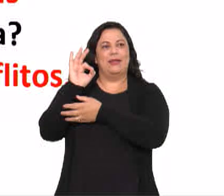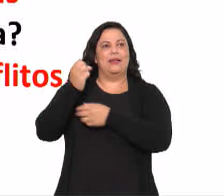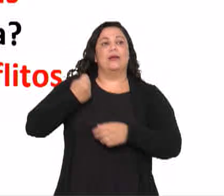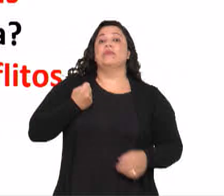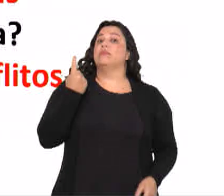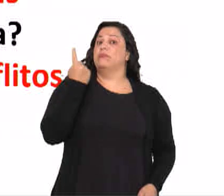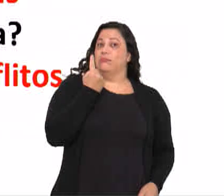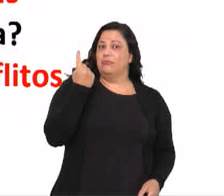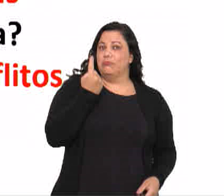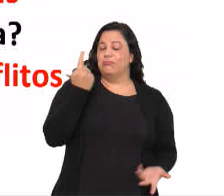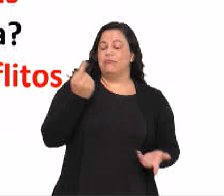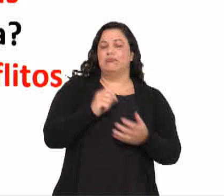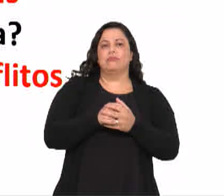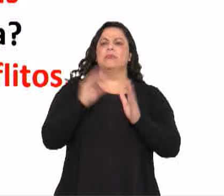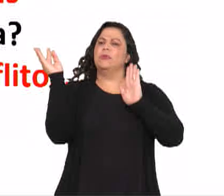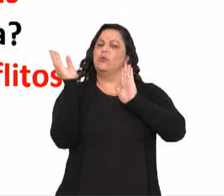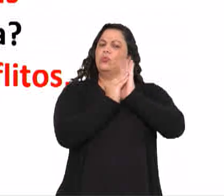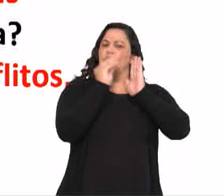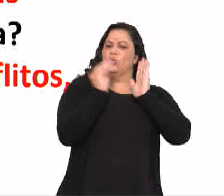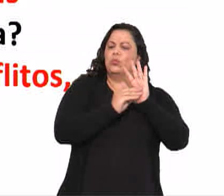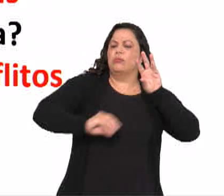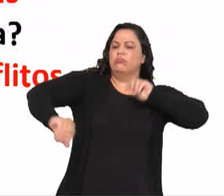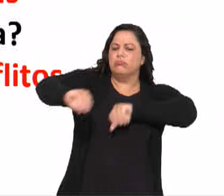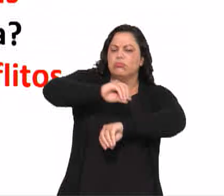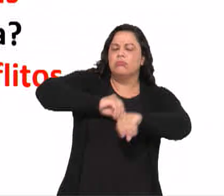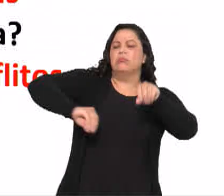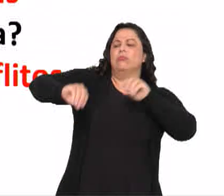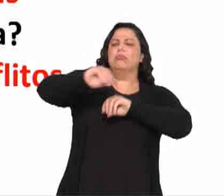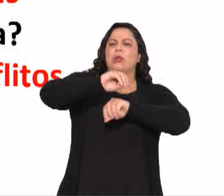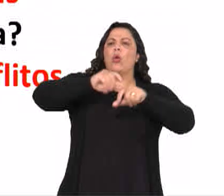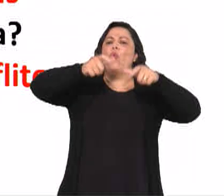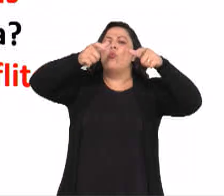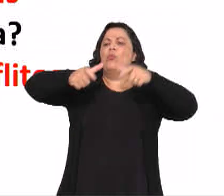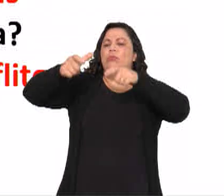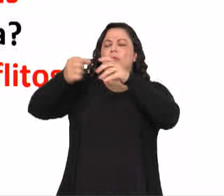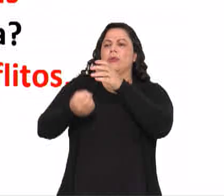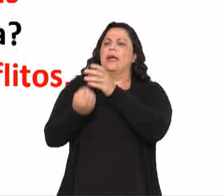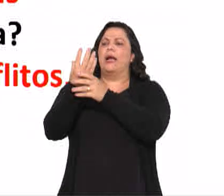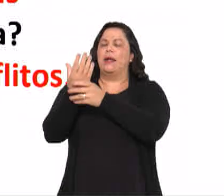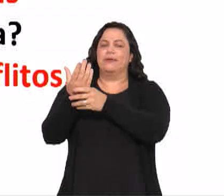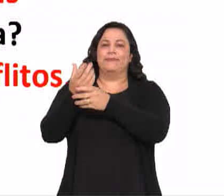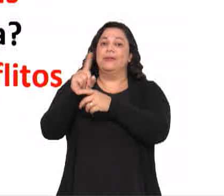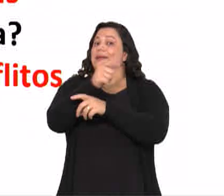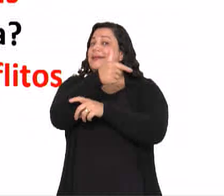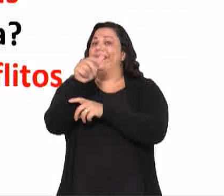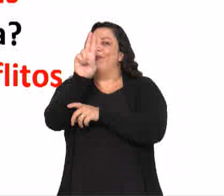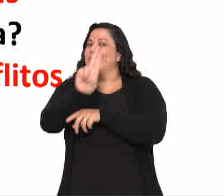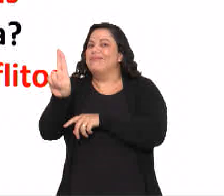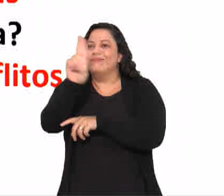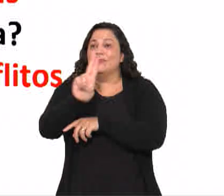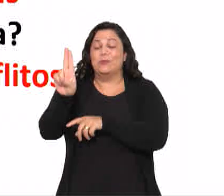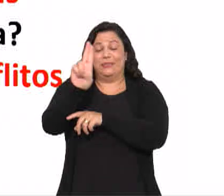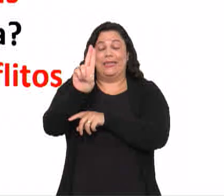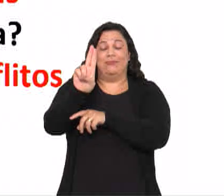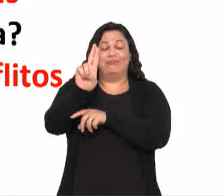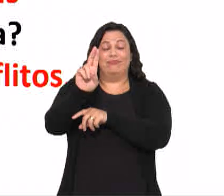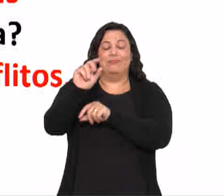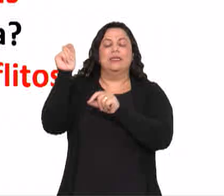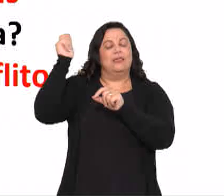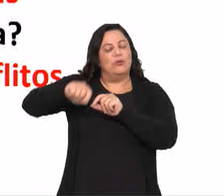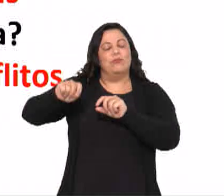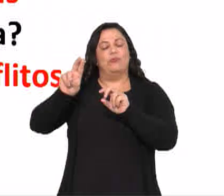você colocou que aqui nós tínhamos terras devolutas, né, terras que não eram utilizadas, então foram comercializadas, está certo.